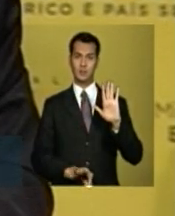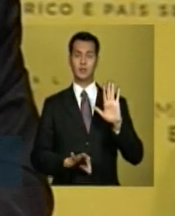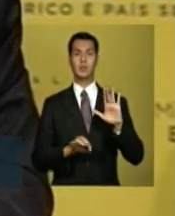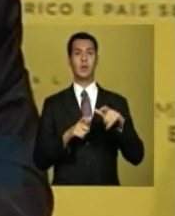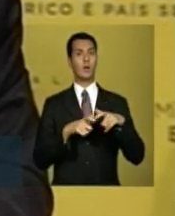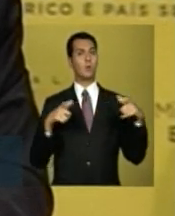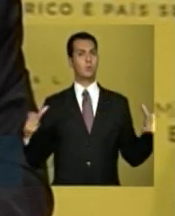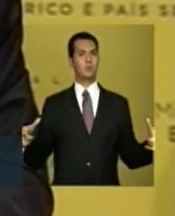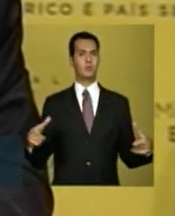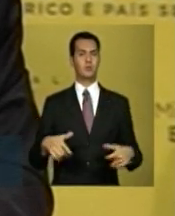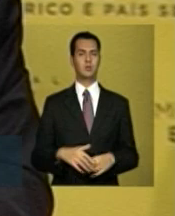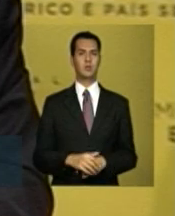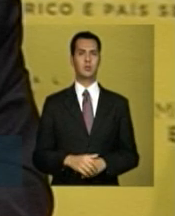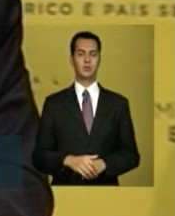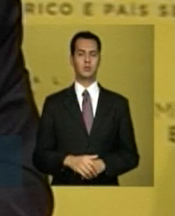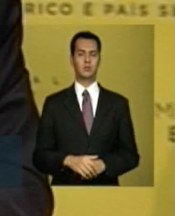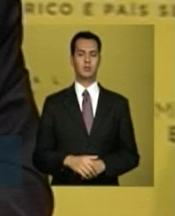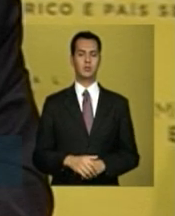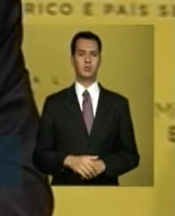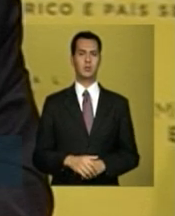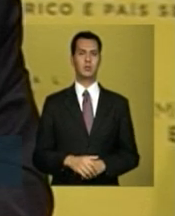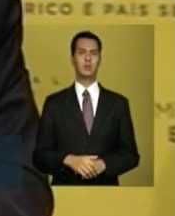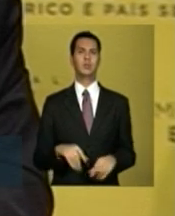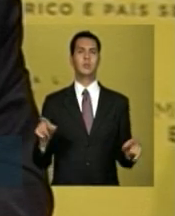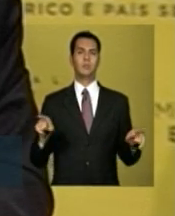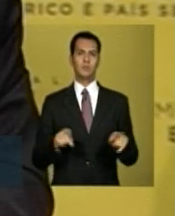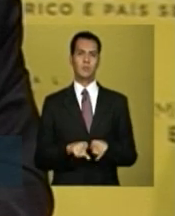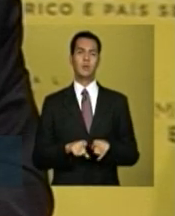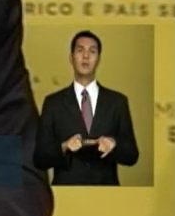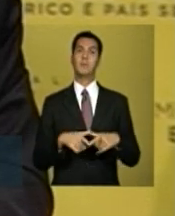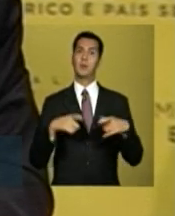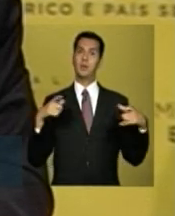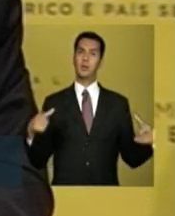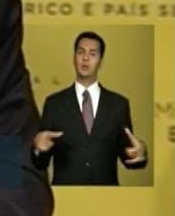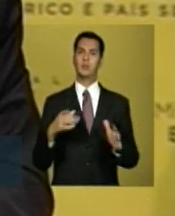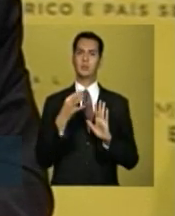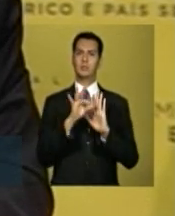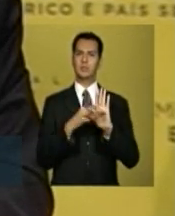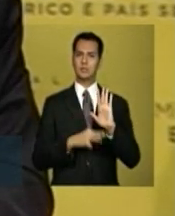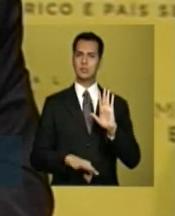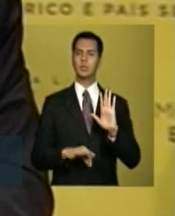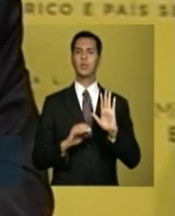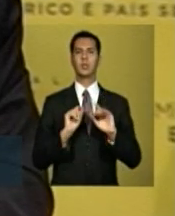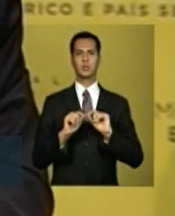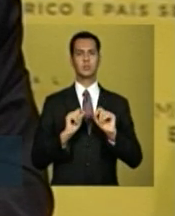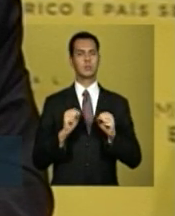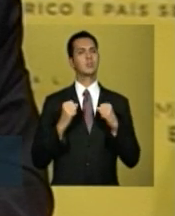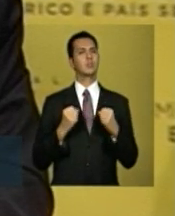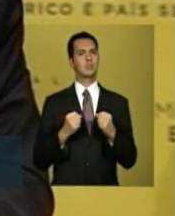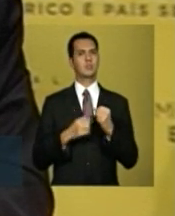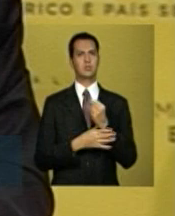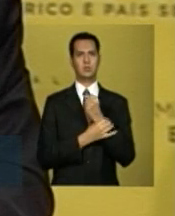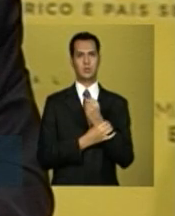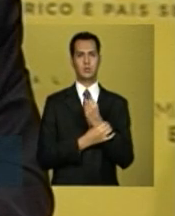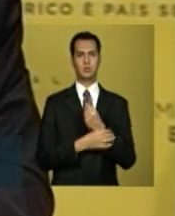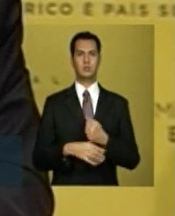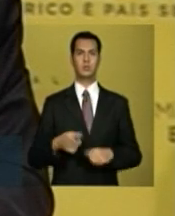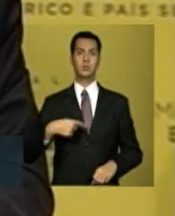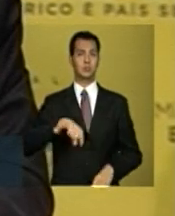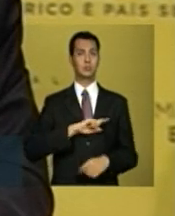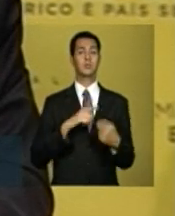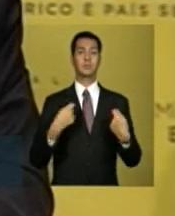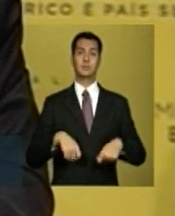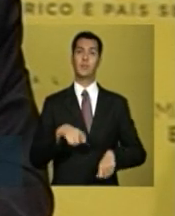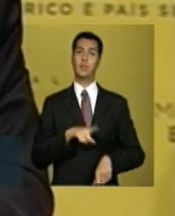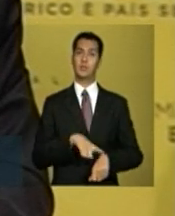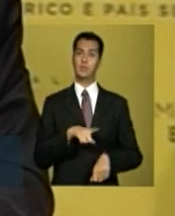itens quanto maior for o nosso banco mais seguro será o processo e nós precisamos de tempo para que